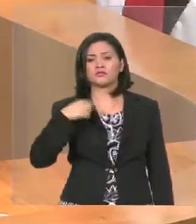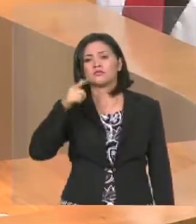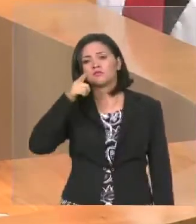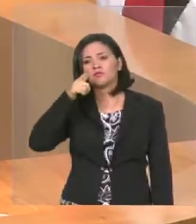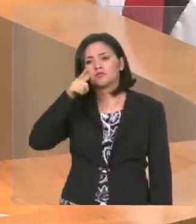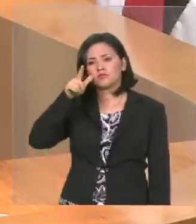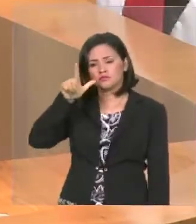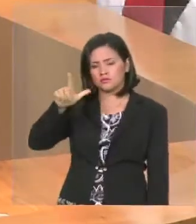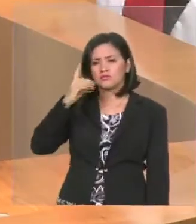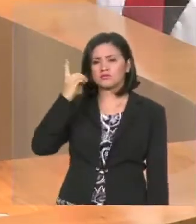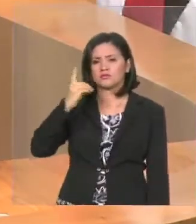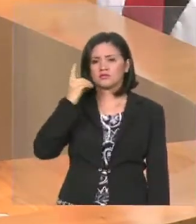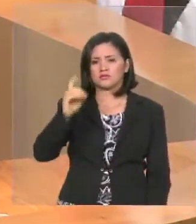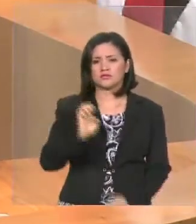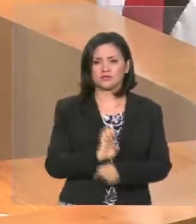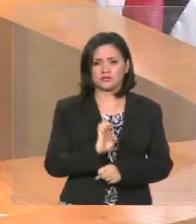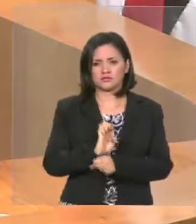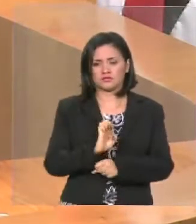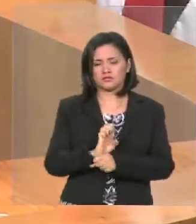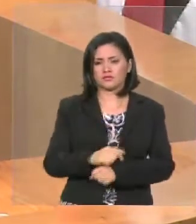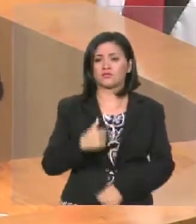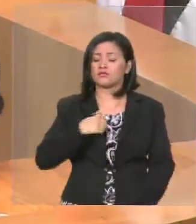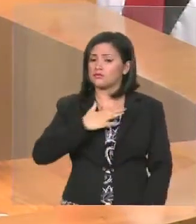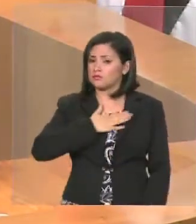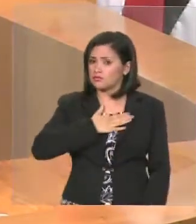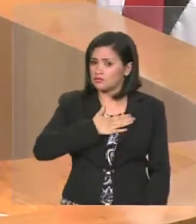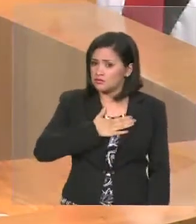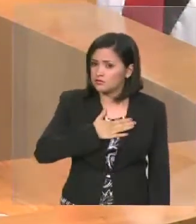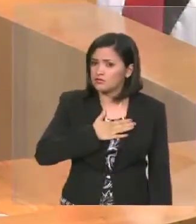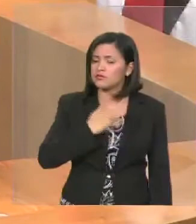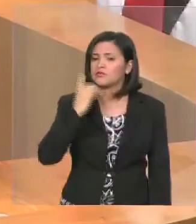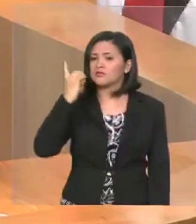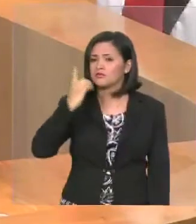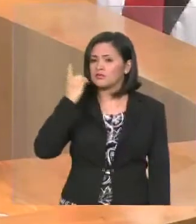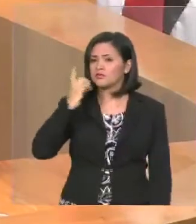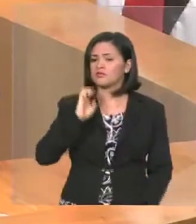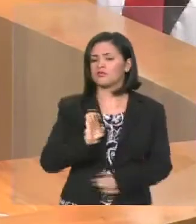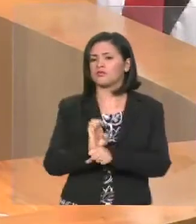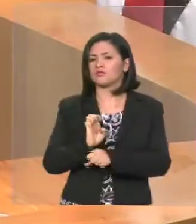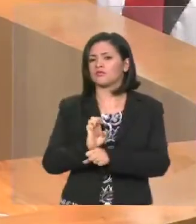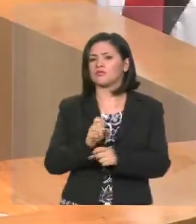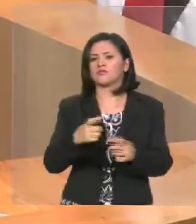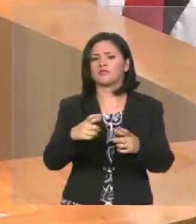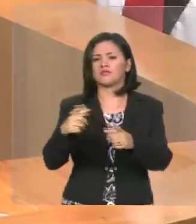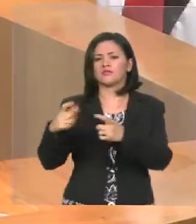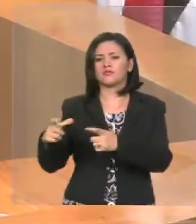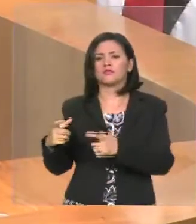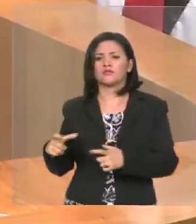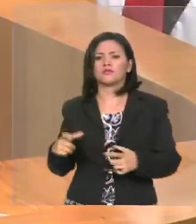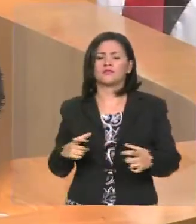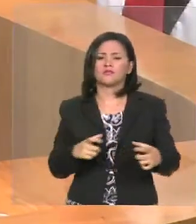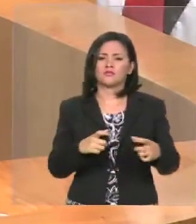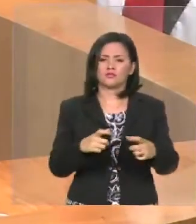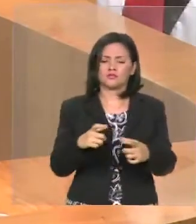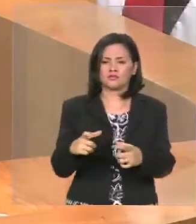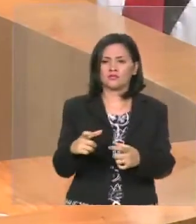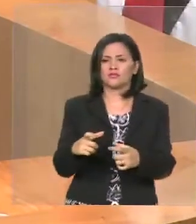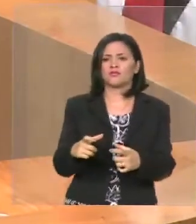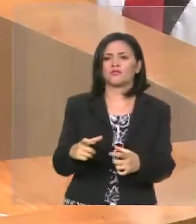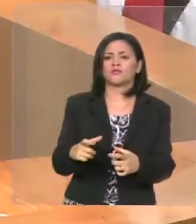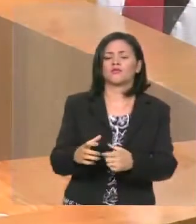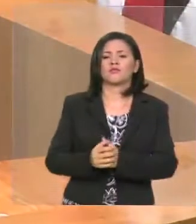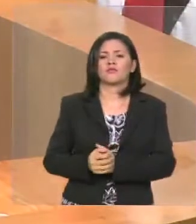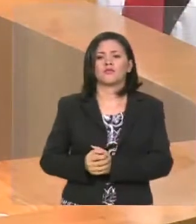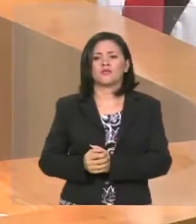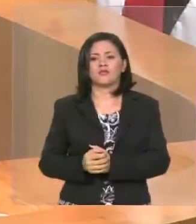Eu tenho orgulho de ser deputado estadual. Por onde eu ando, eu deixo isso bem claro. Eu tenho orgulho de ser deputado